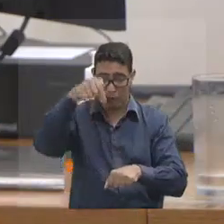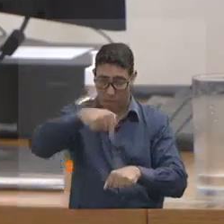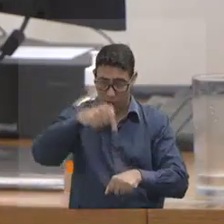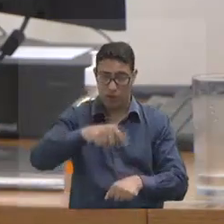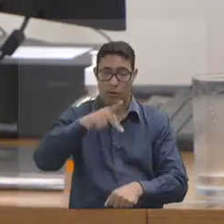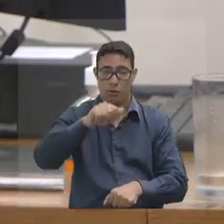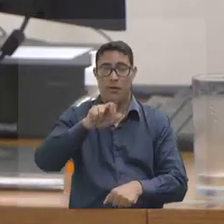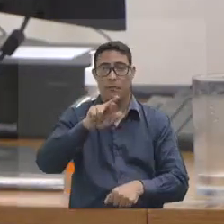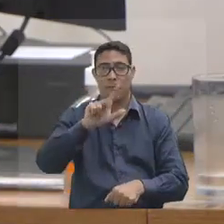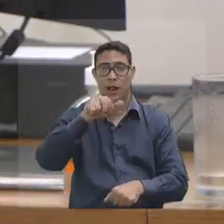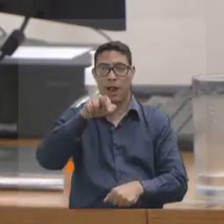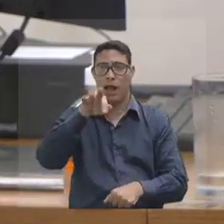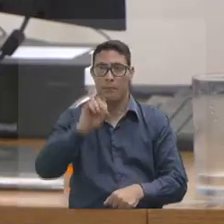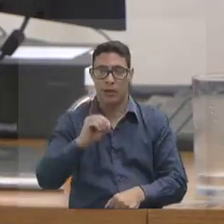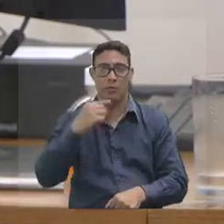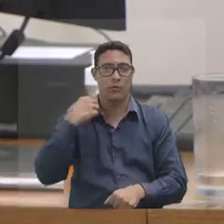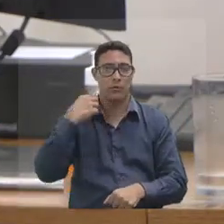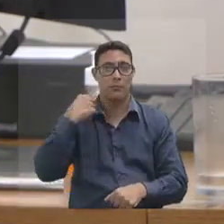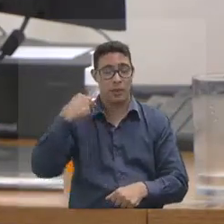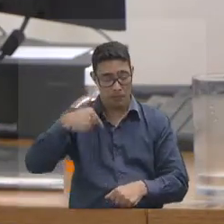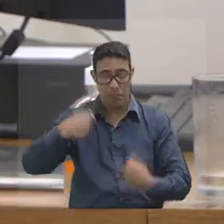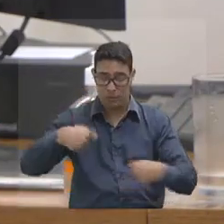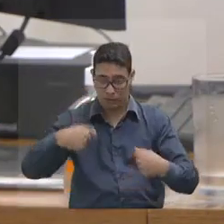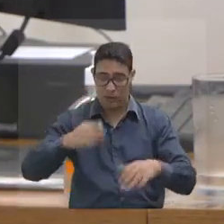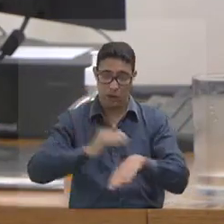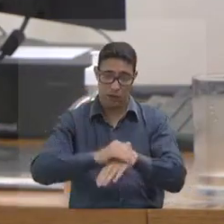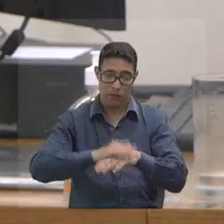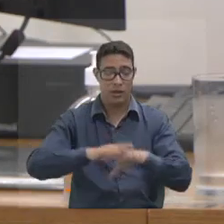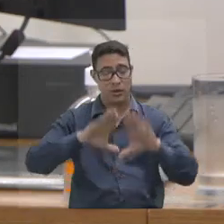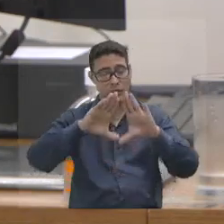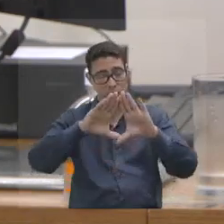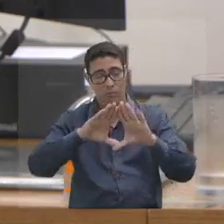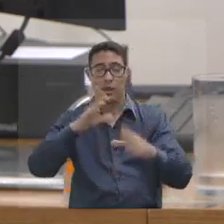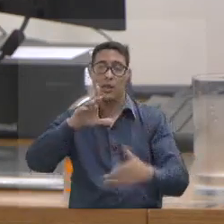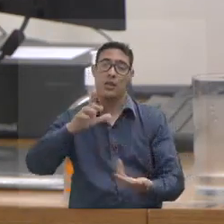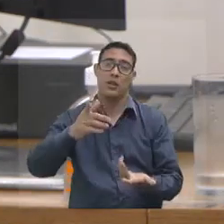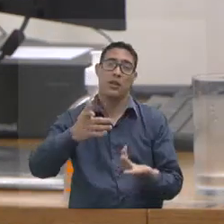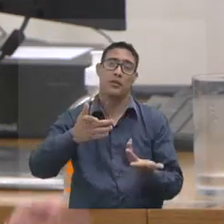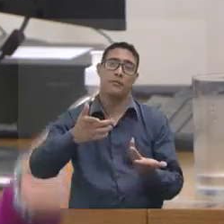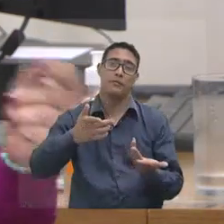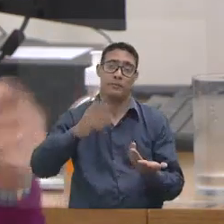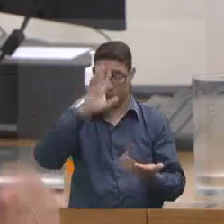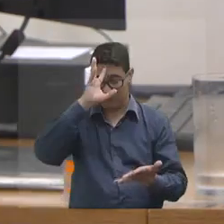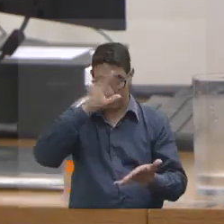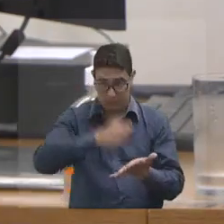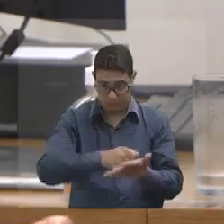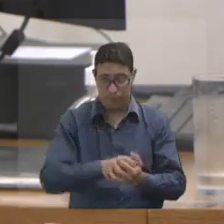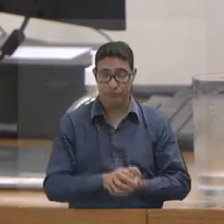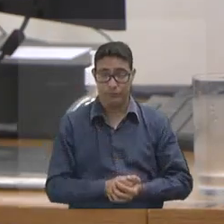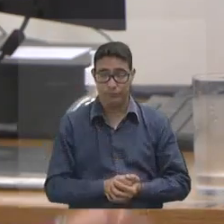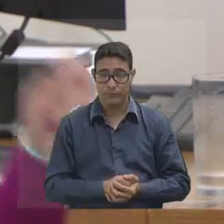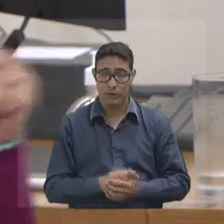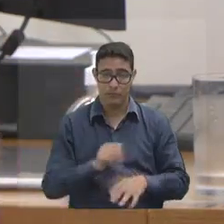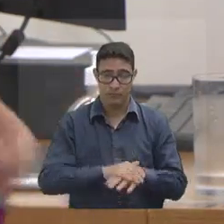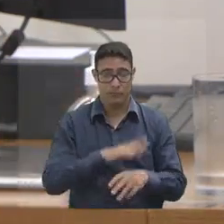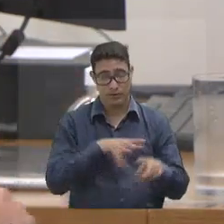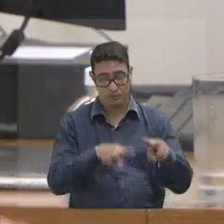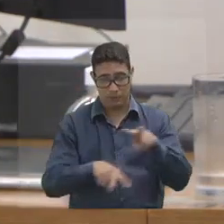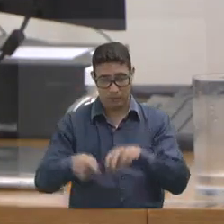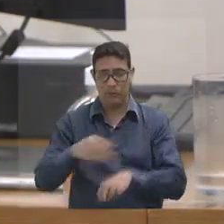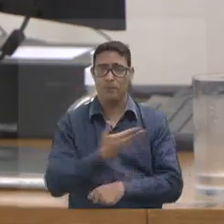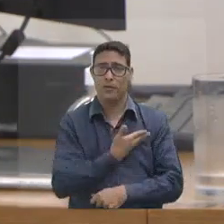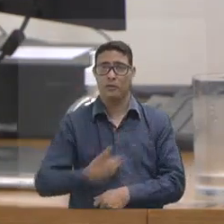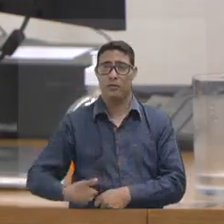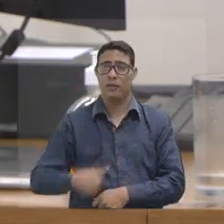tinha que ter trazido a Assembleia Legislativa não é então e a minha avaliação secretária é que o governo